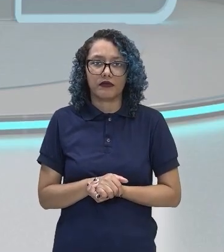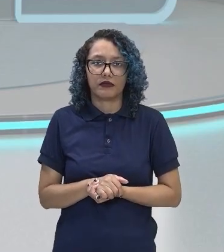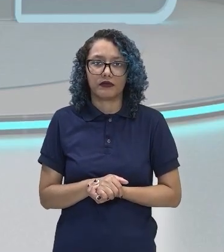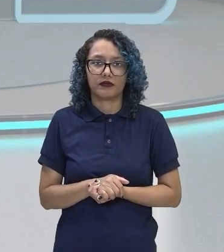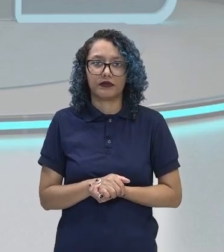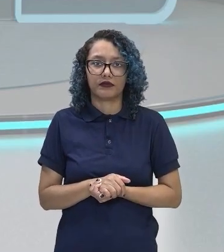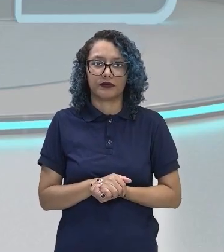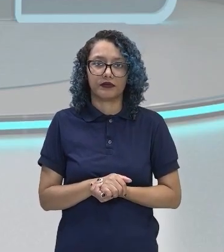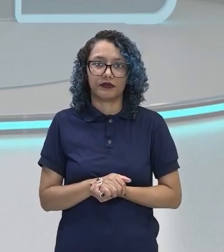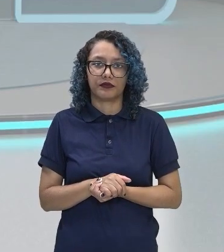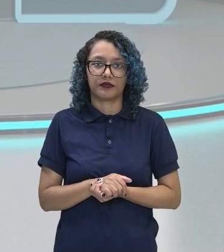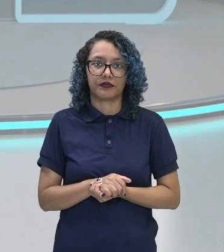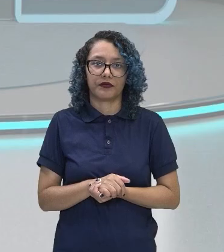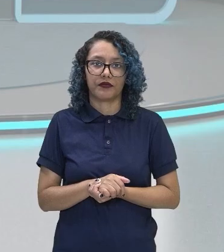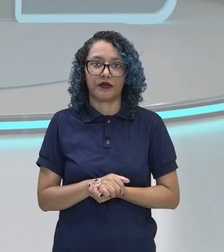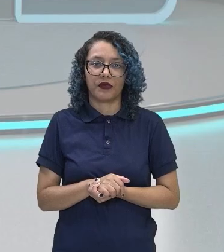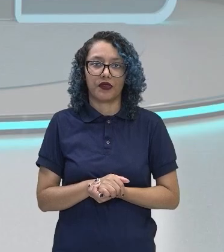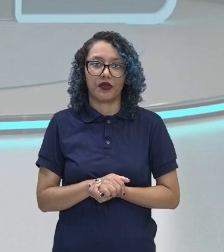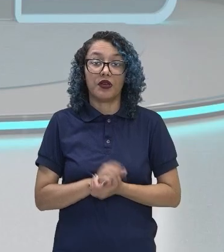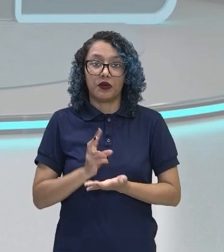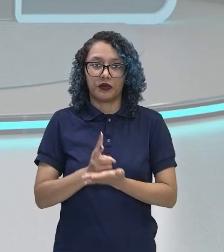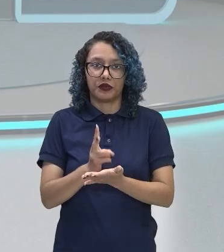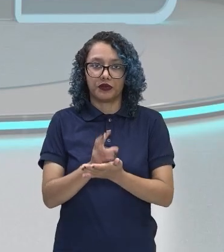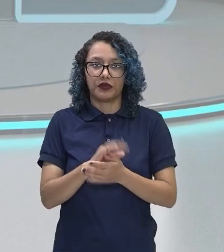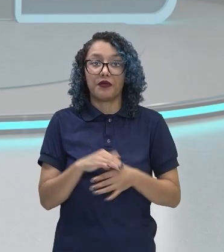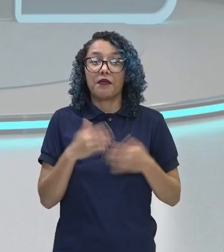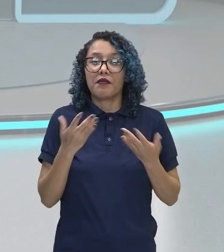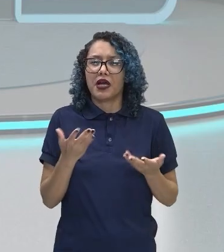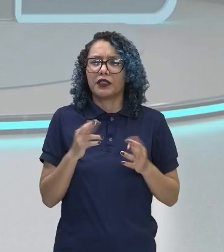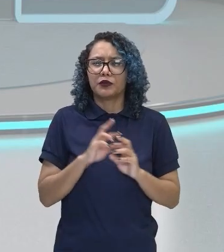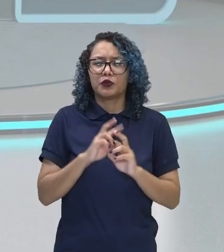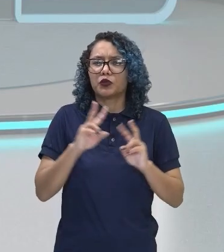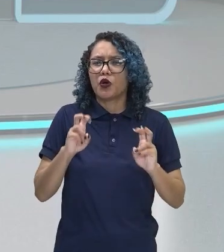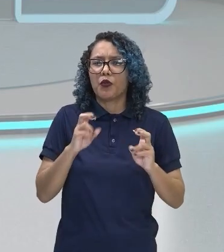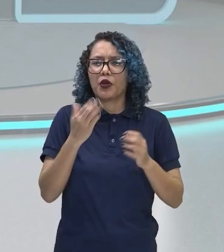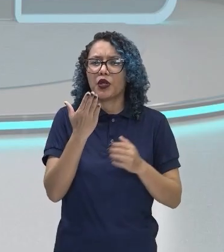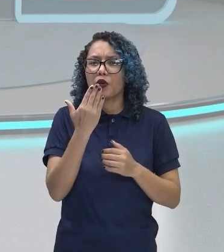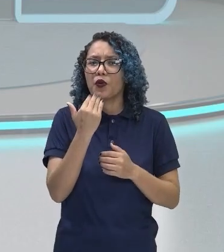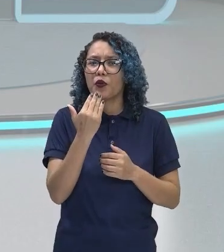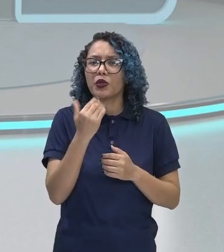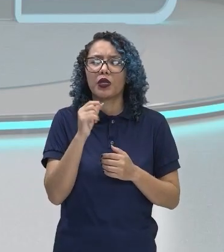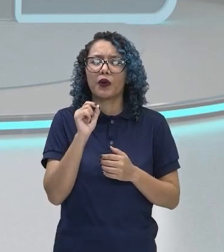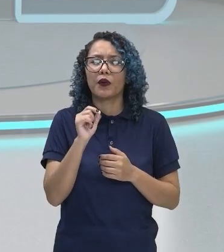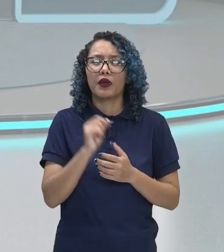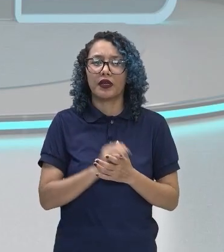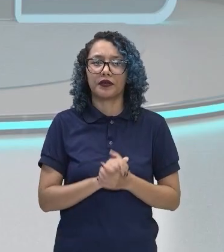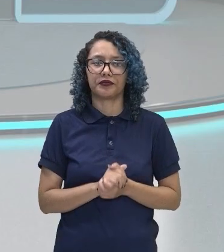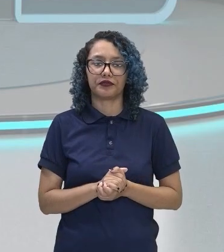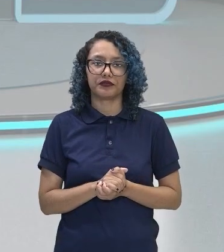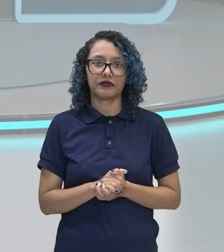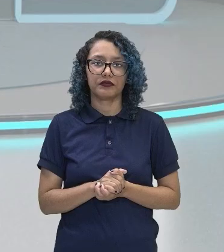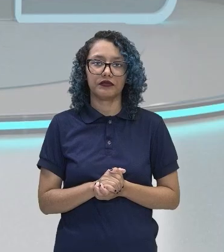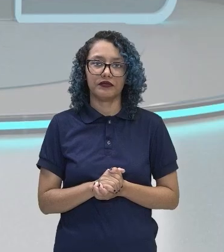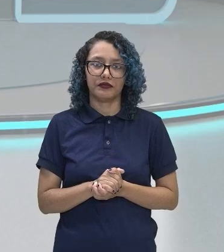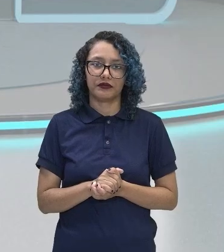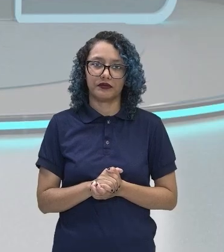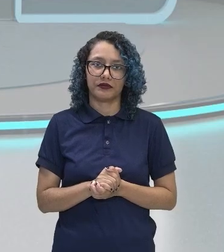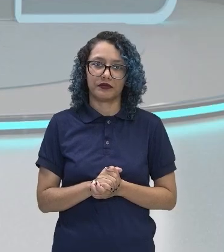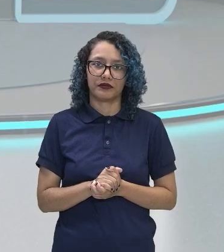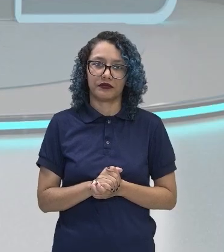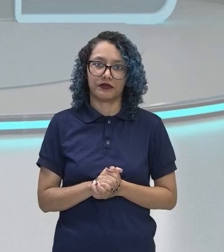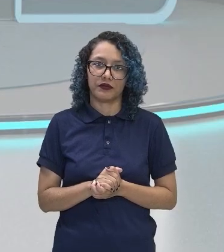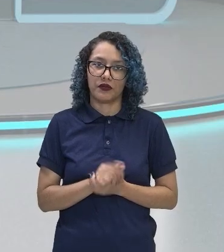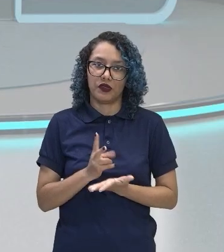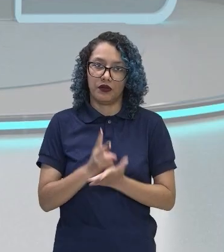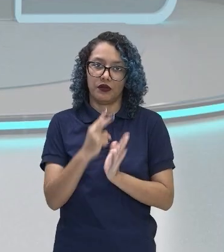comida? And what about food? E quanto à comida? The world's largest pizza was made in Italy and